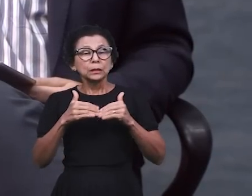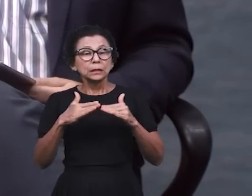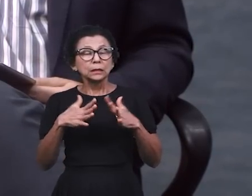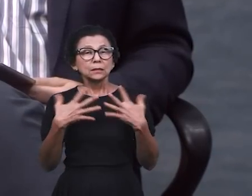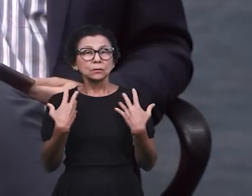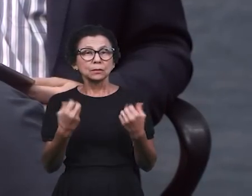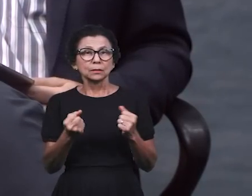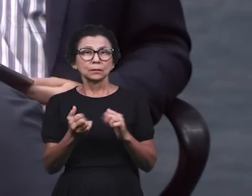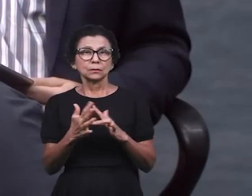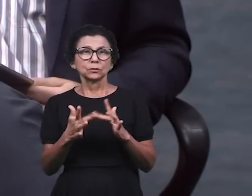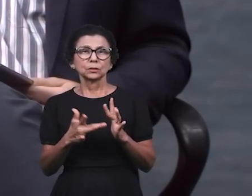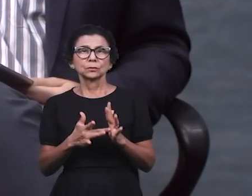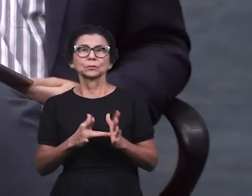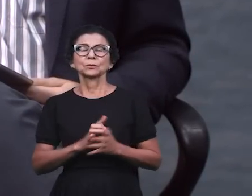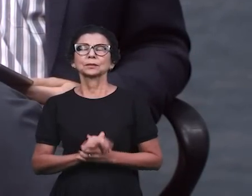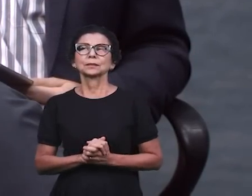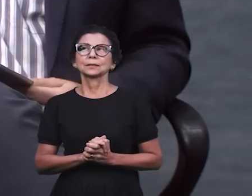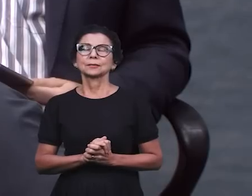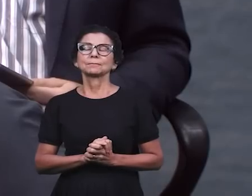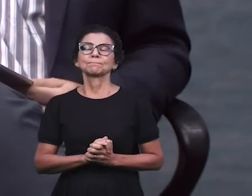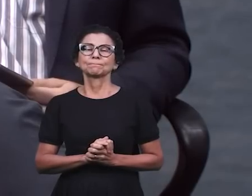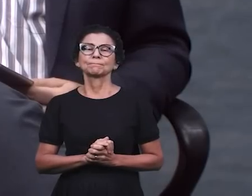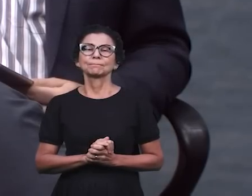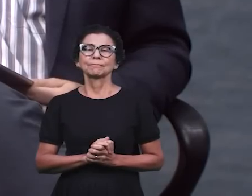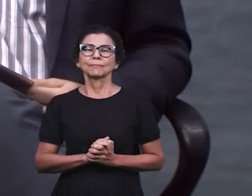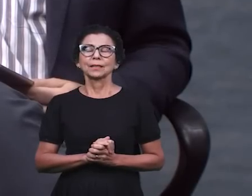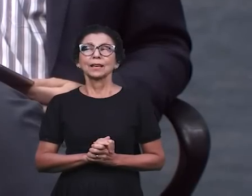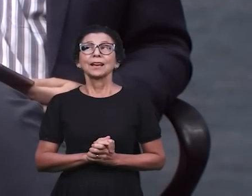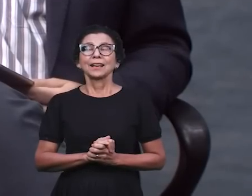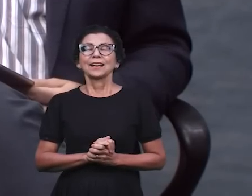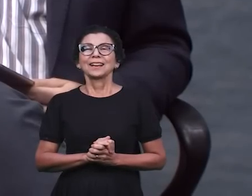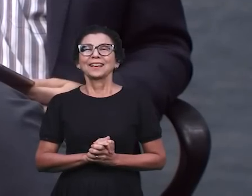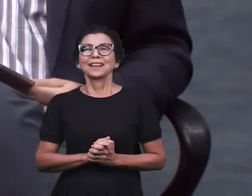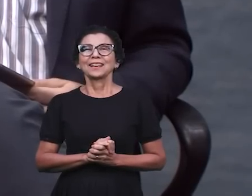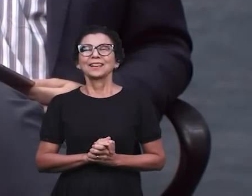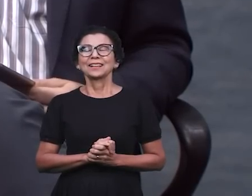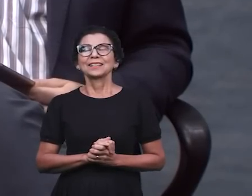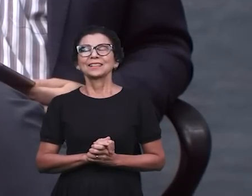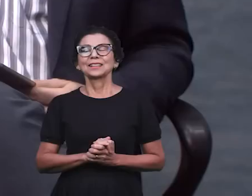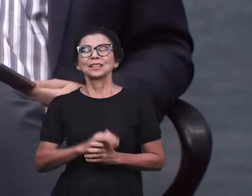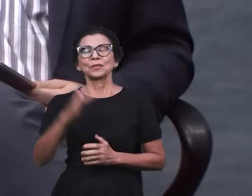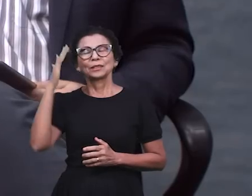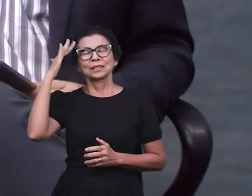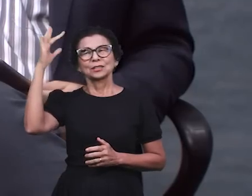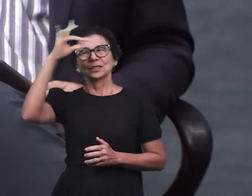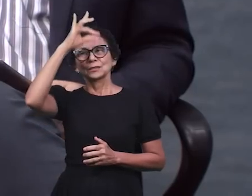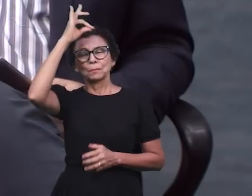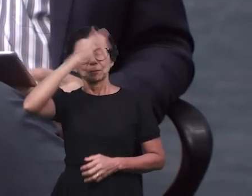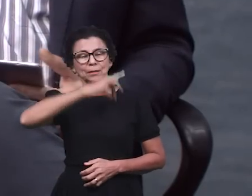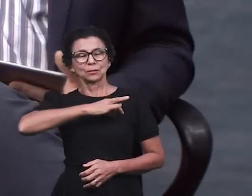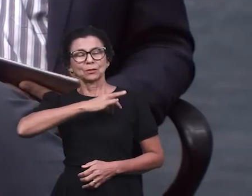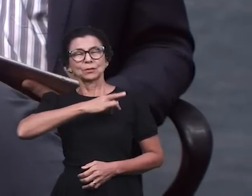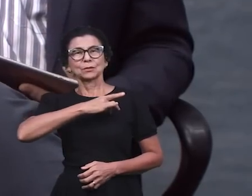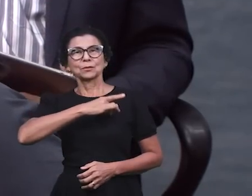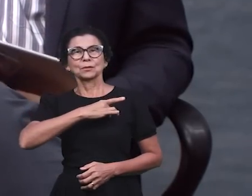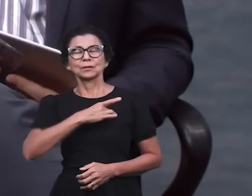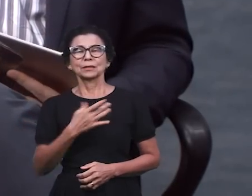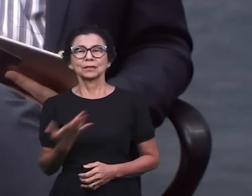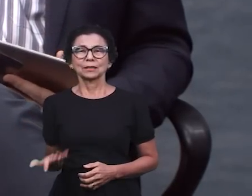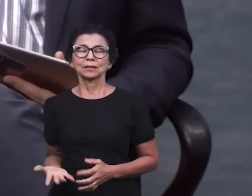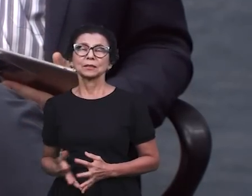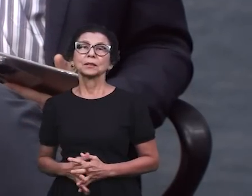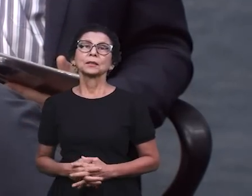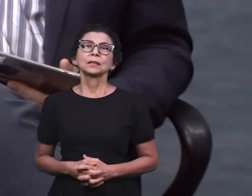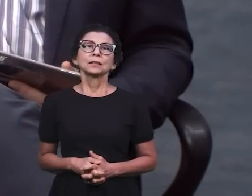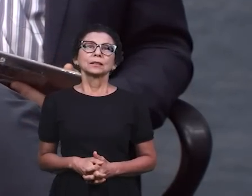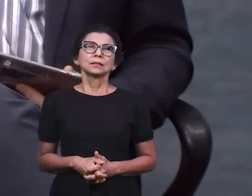Senhor, naquele dia eu entendi que o Senhor me batizou com o Espírito Santo aquele Glória dia. a Deus. Né? Porque eu